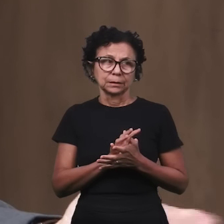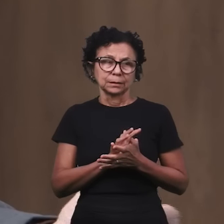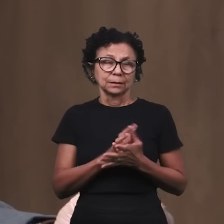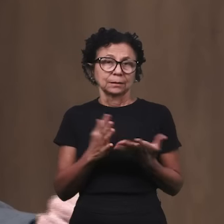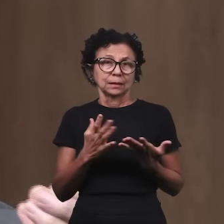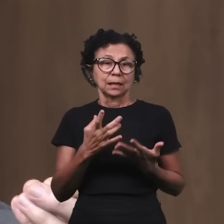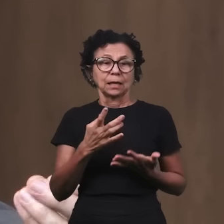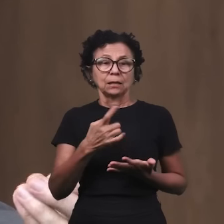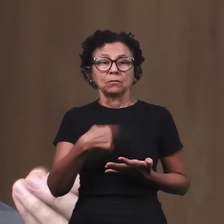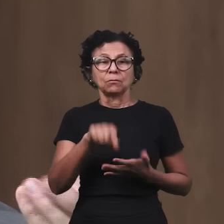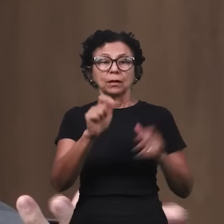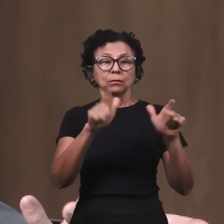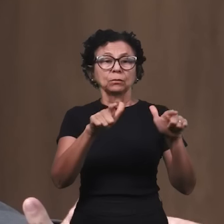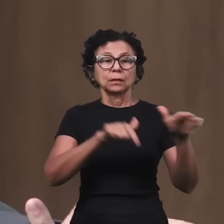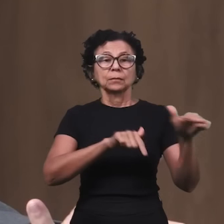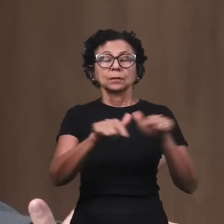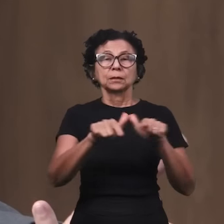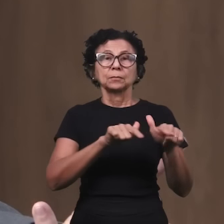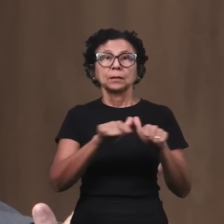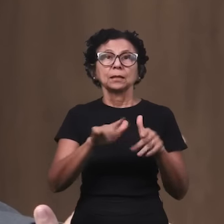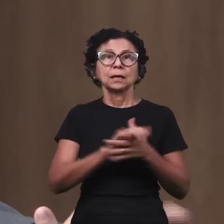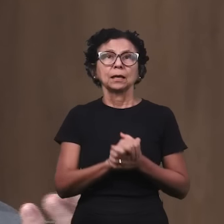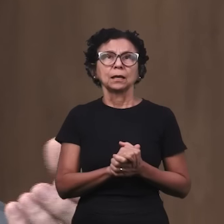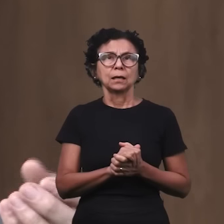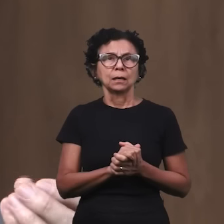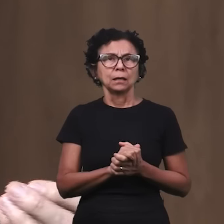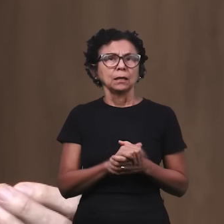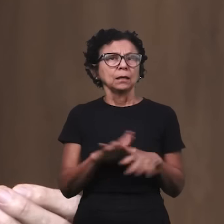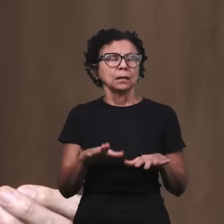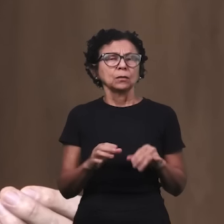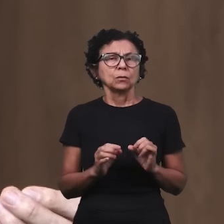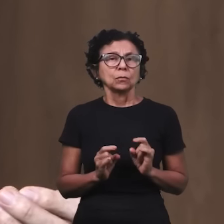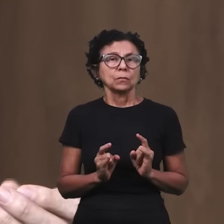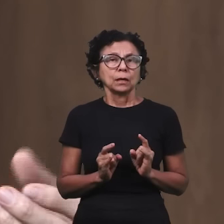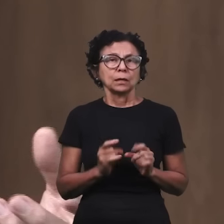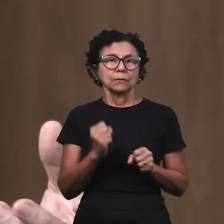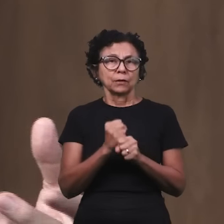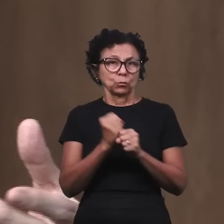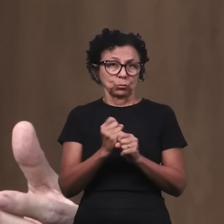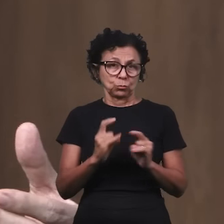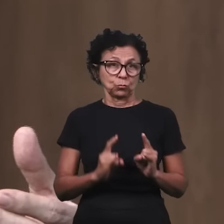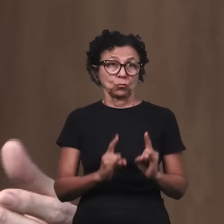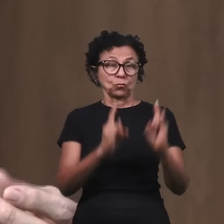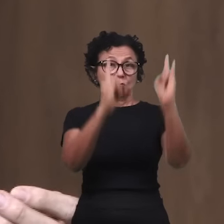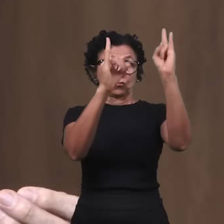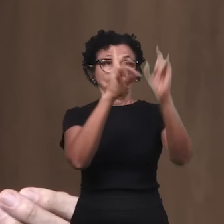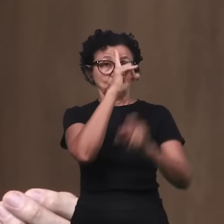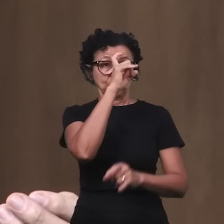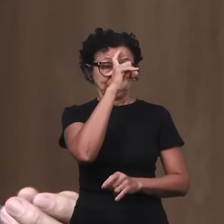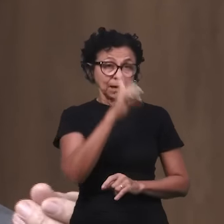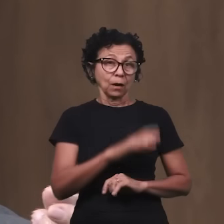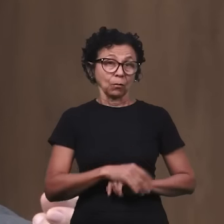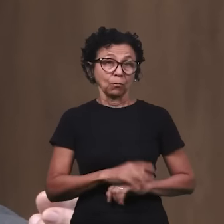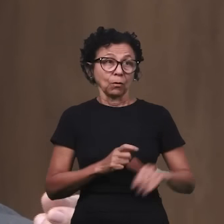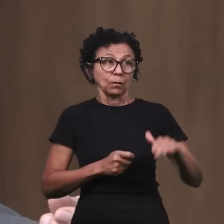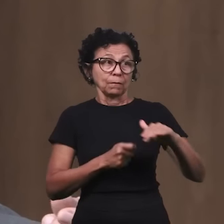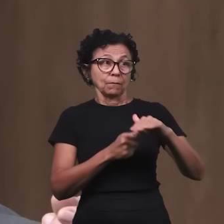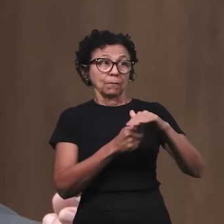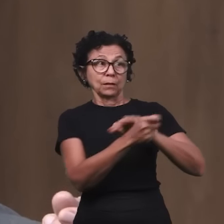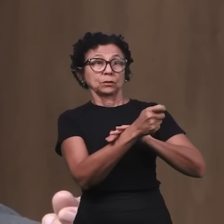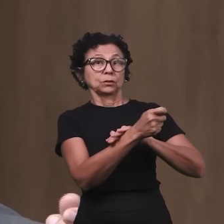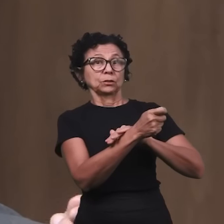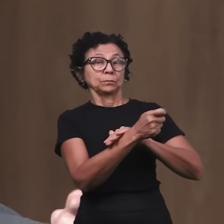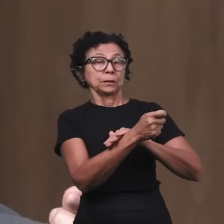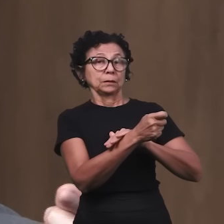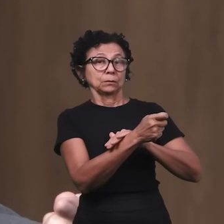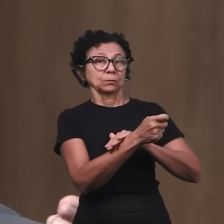hospital, olha o investimento que se teve num hospital. Na odontologia, esse investimento é bem menor, só que é um